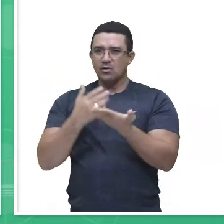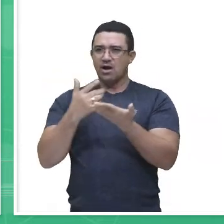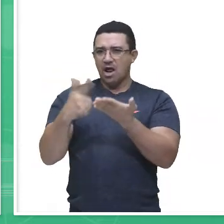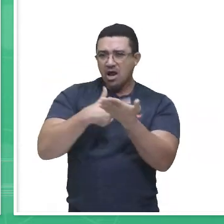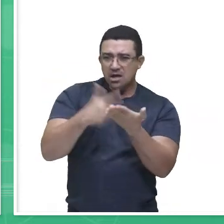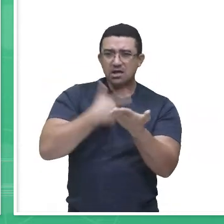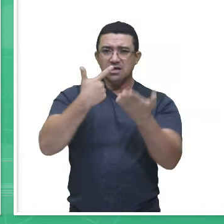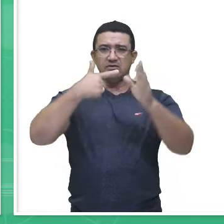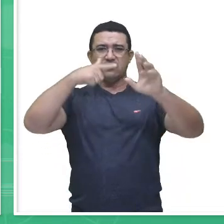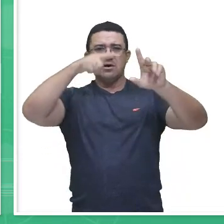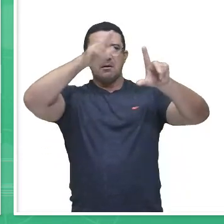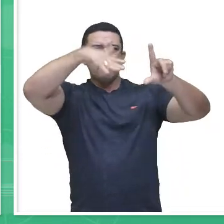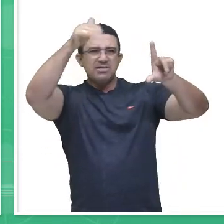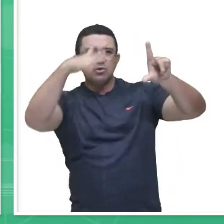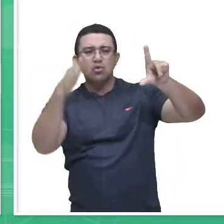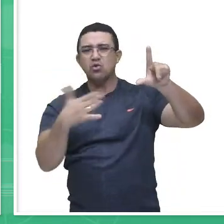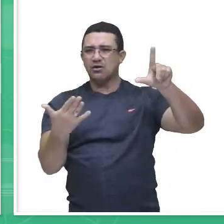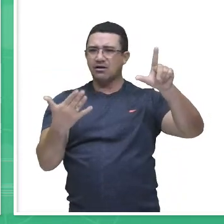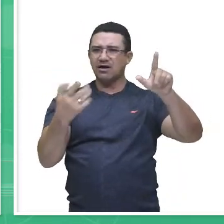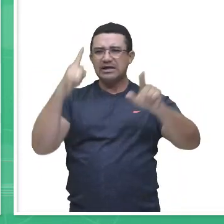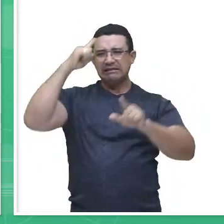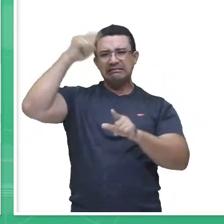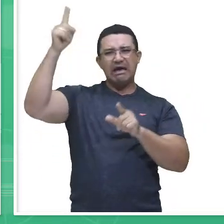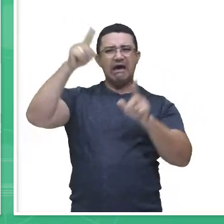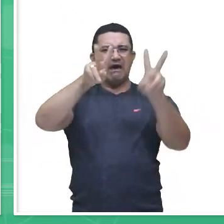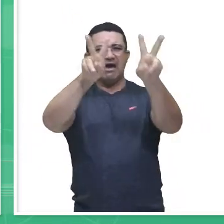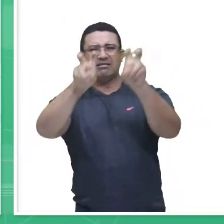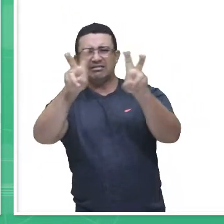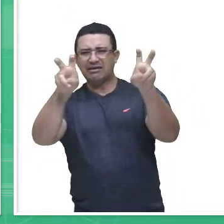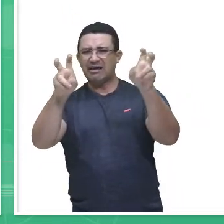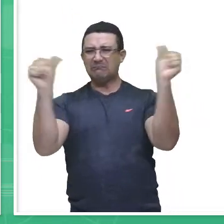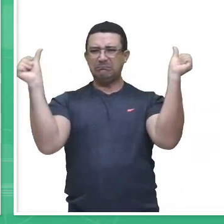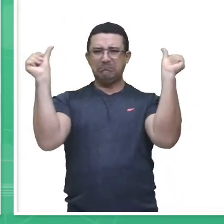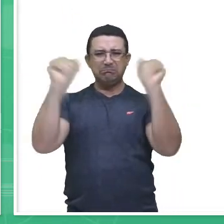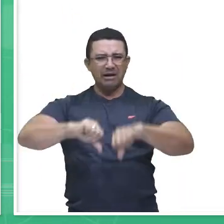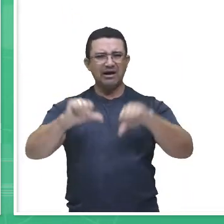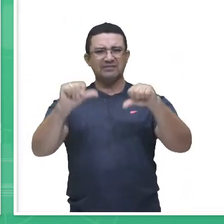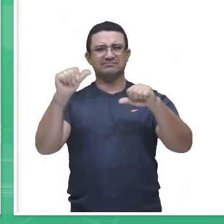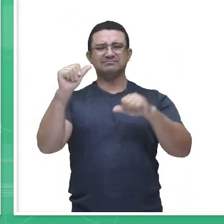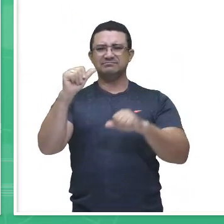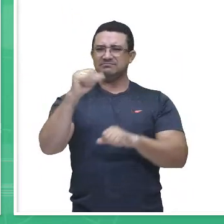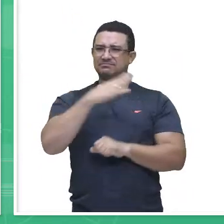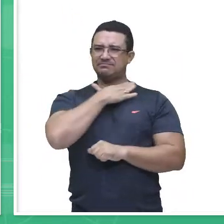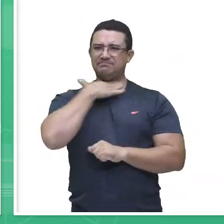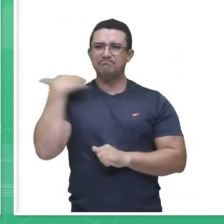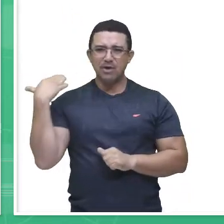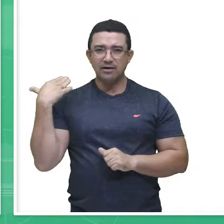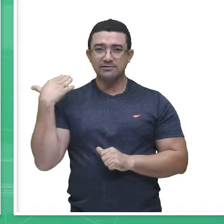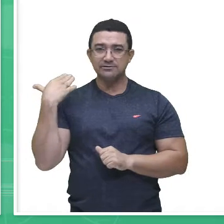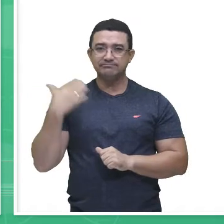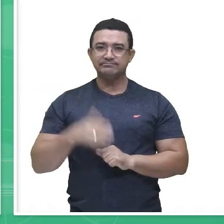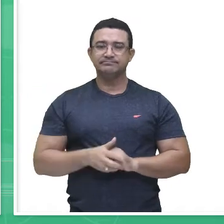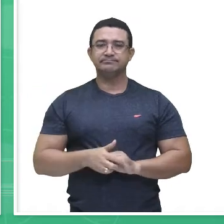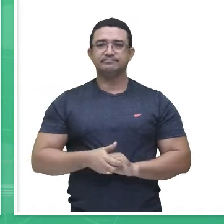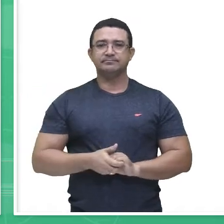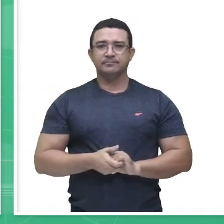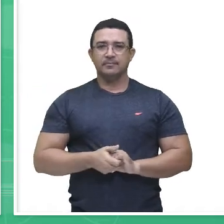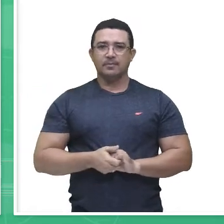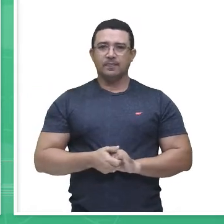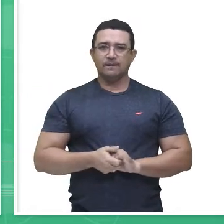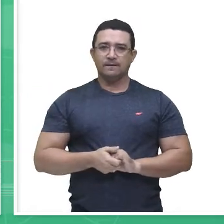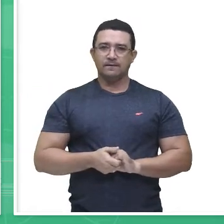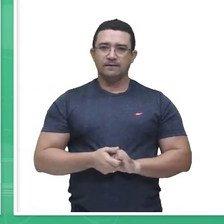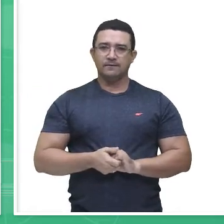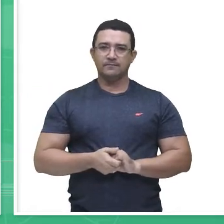dessa morbidez, de uma ideia de morte, uma ideia um tanto negativista, certo? Olha só, exagero do subjetivismo